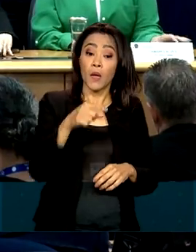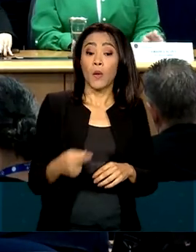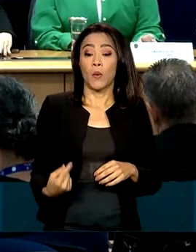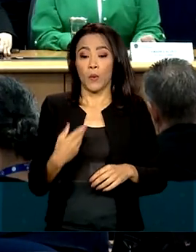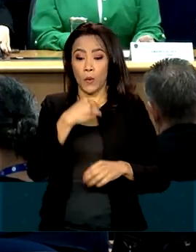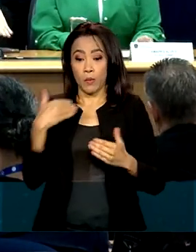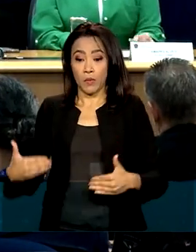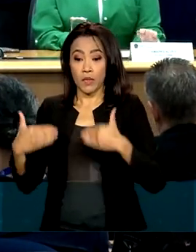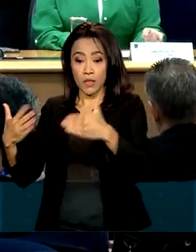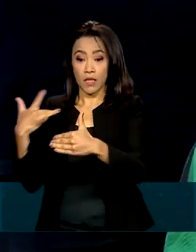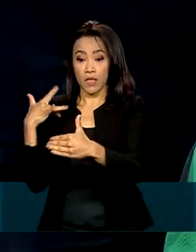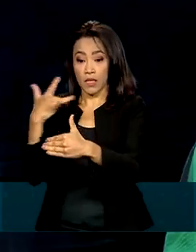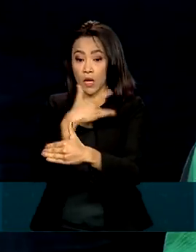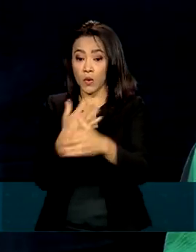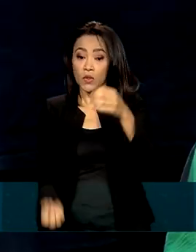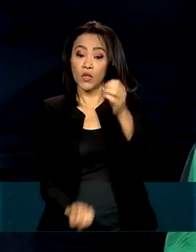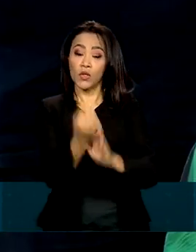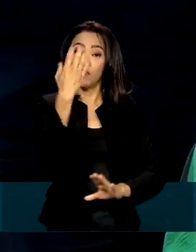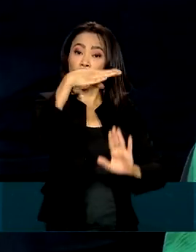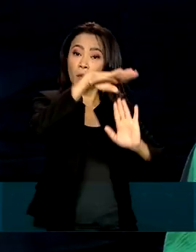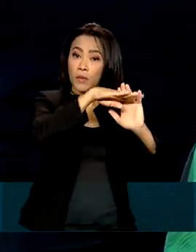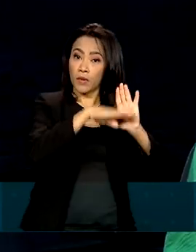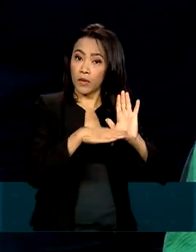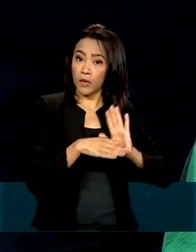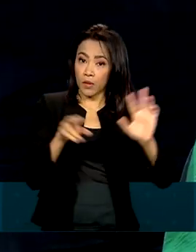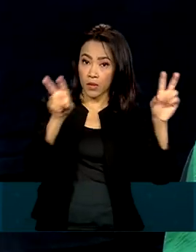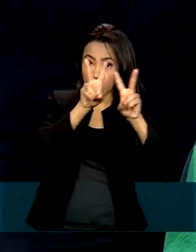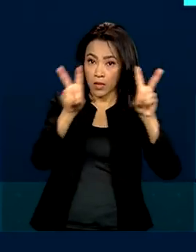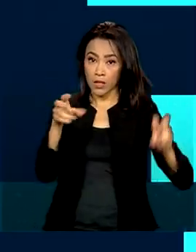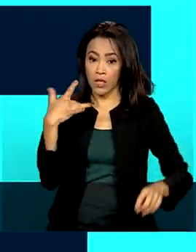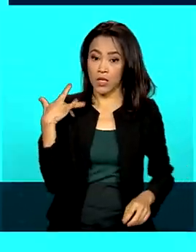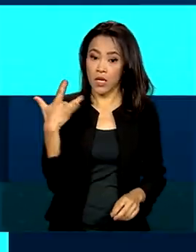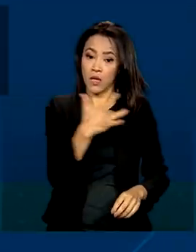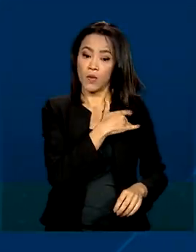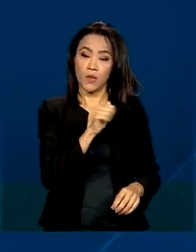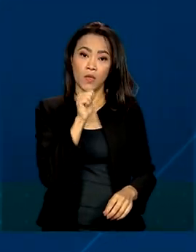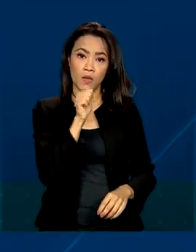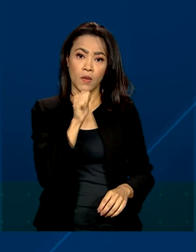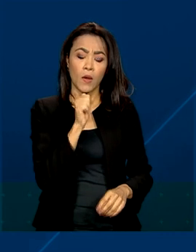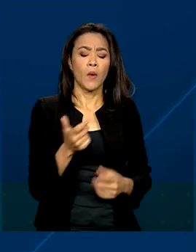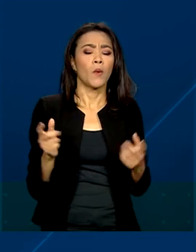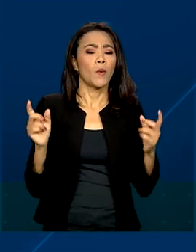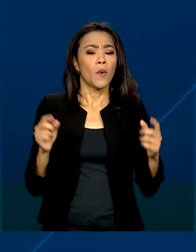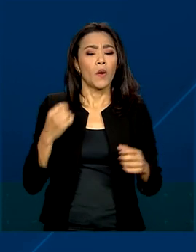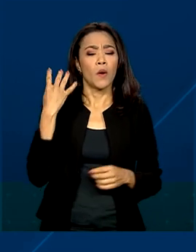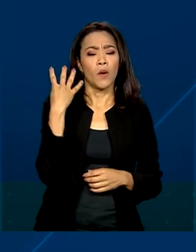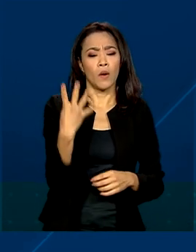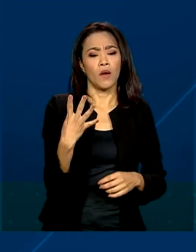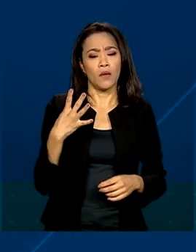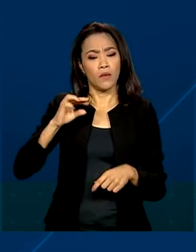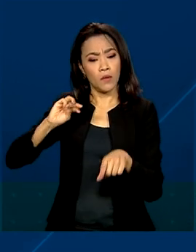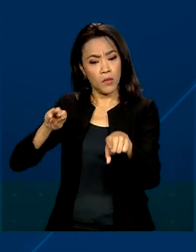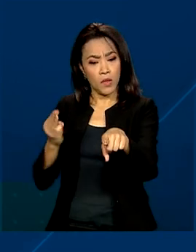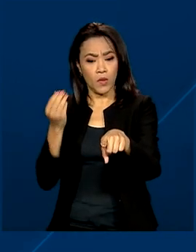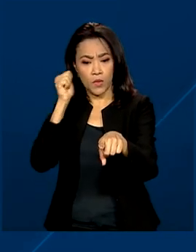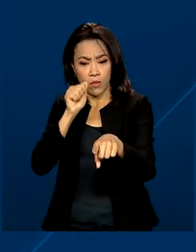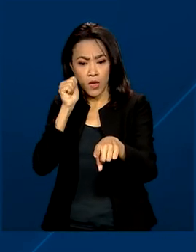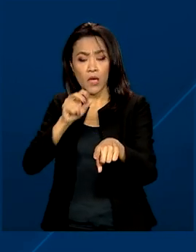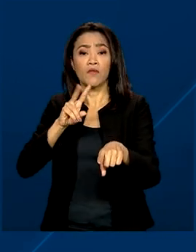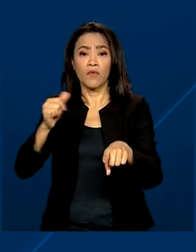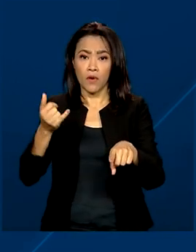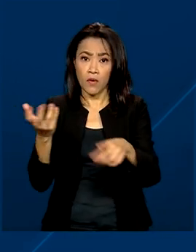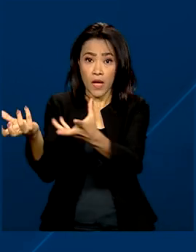programa de proteção e promoção da Saúde menstrual cerca de 4 milhões de mulheres vão receber